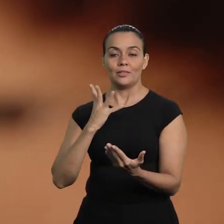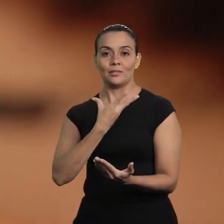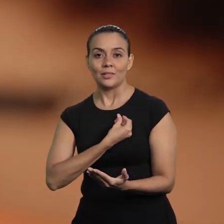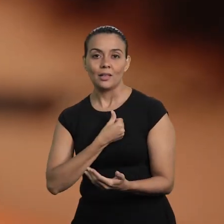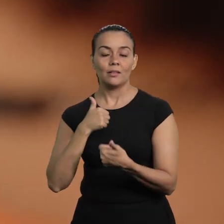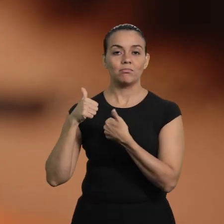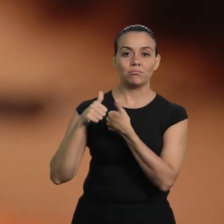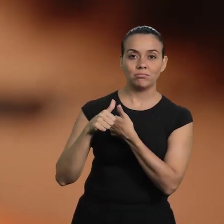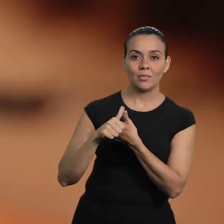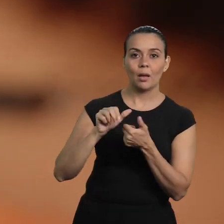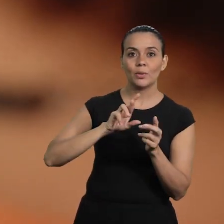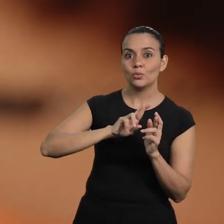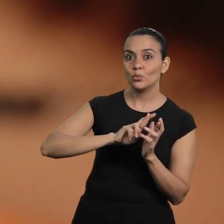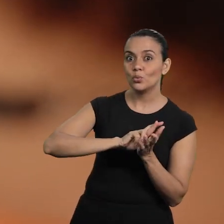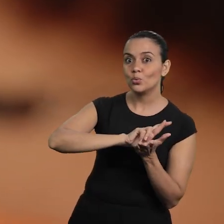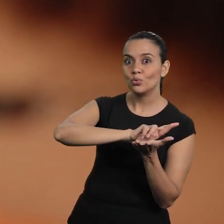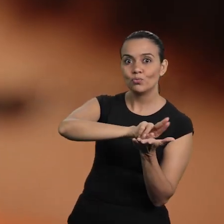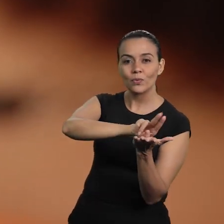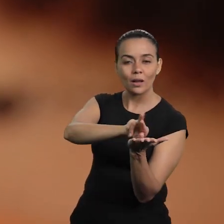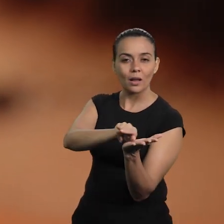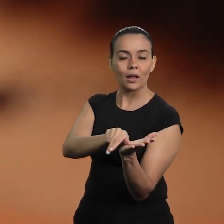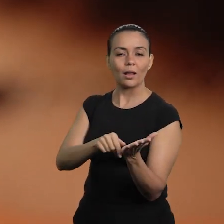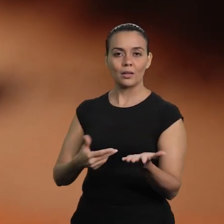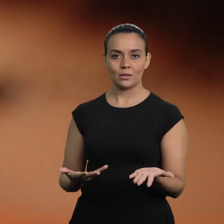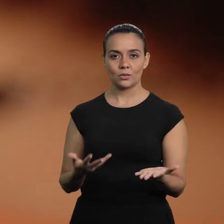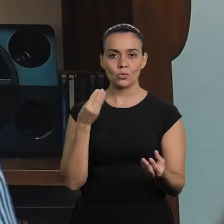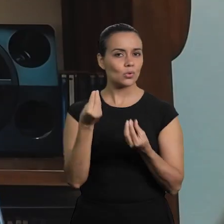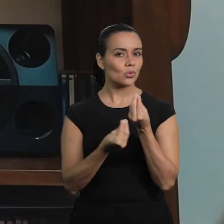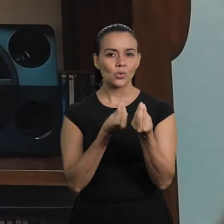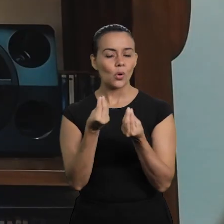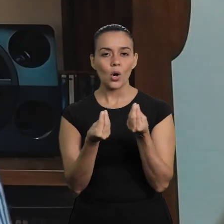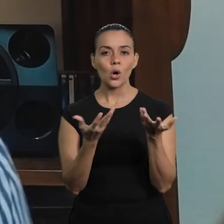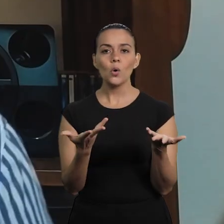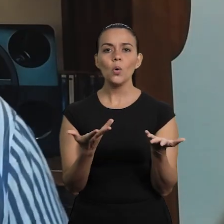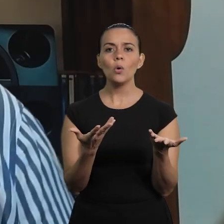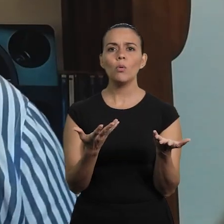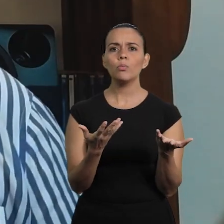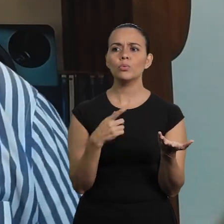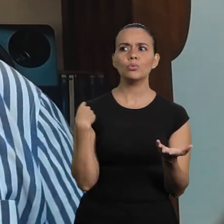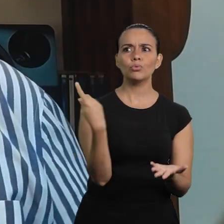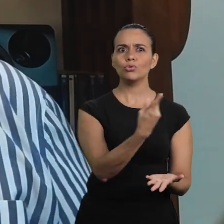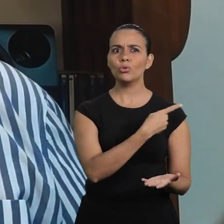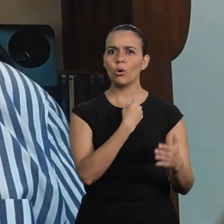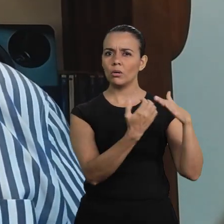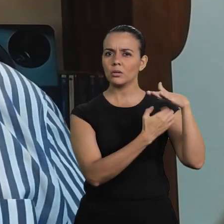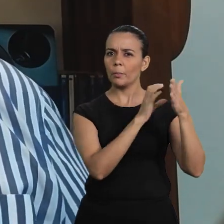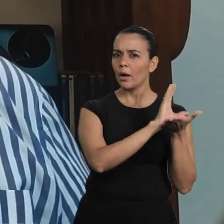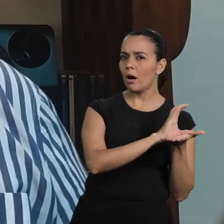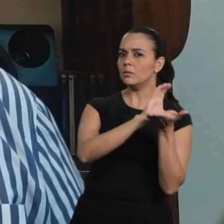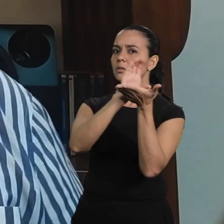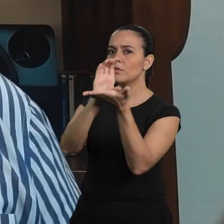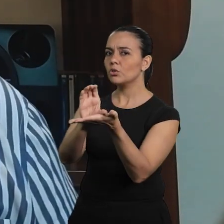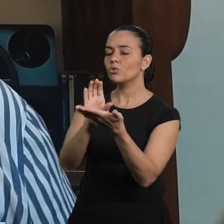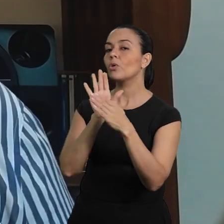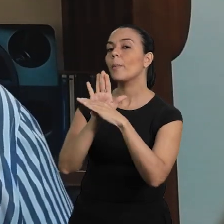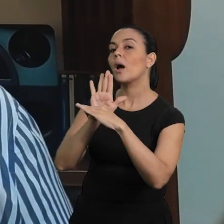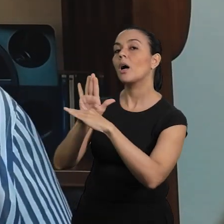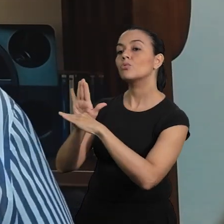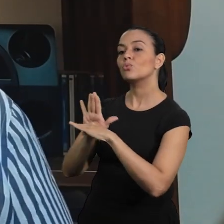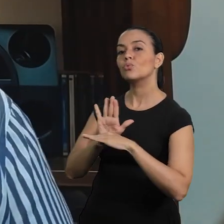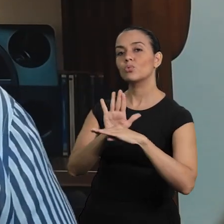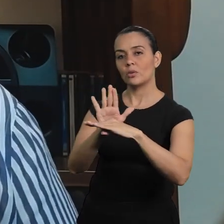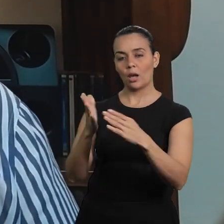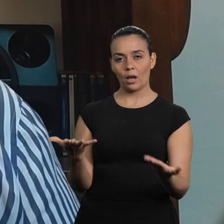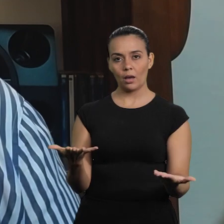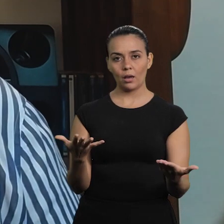trans. E, bom, como é que nós estamos investindo? O maior edital